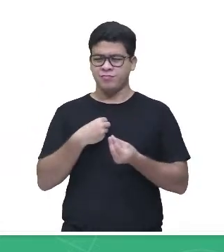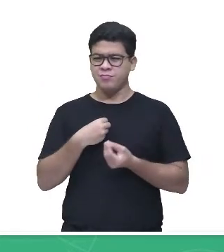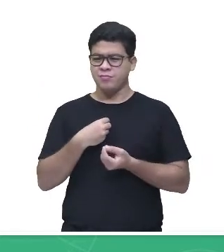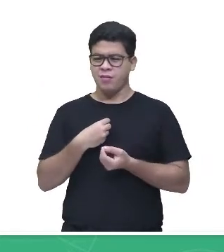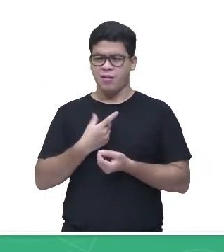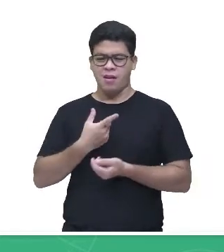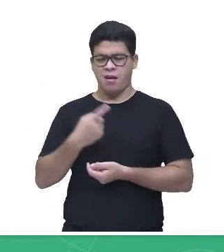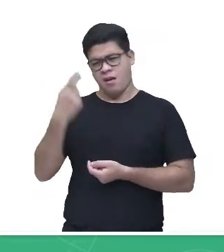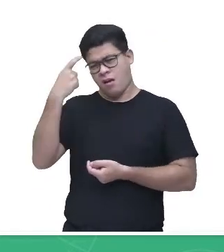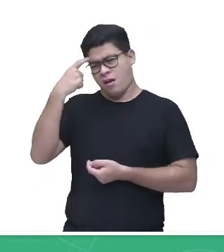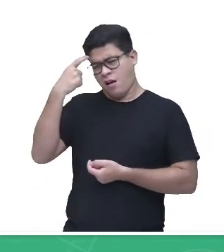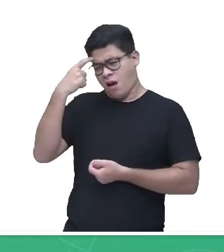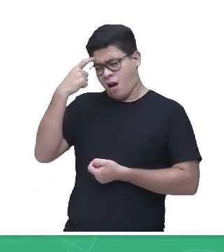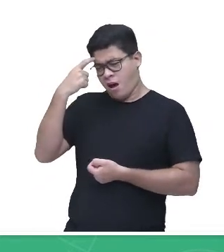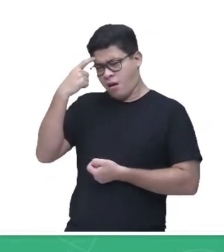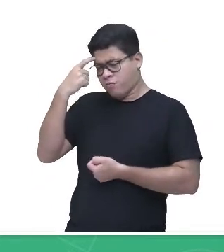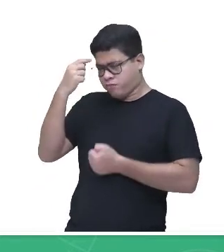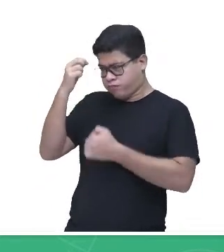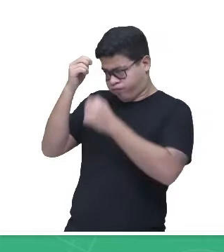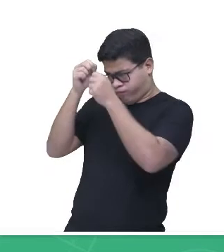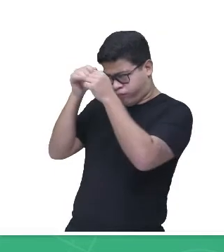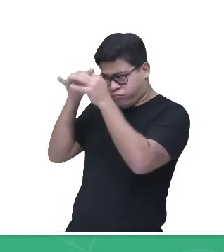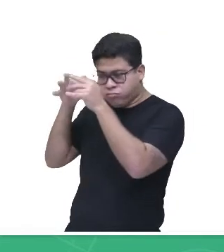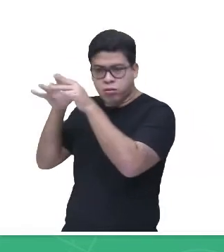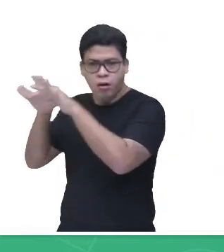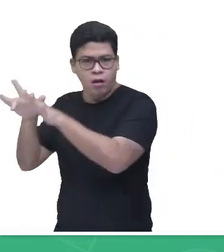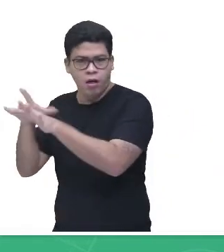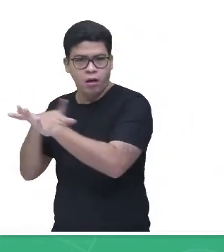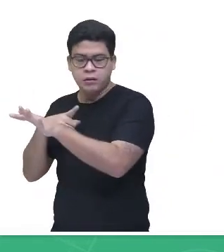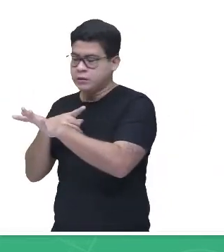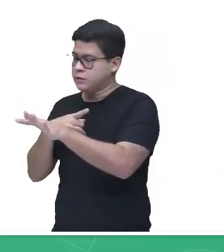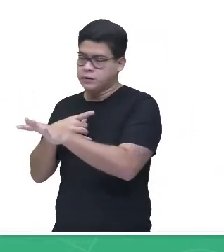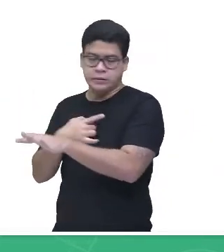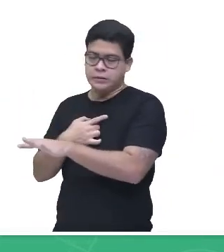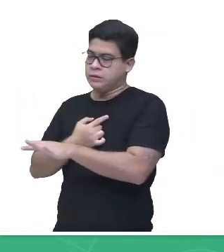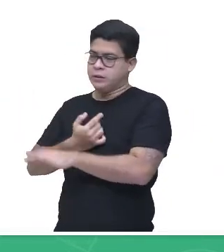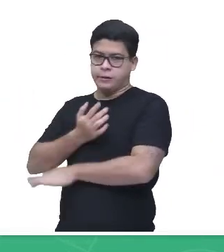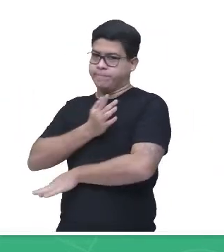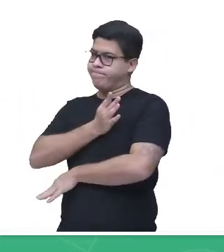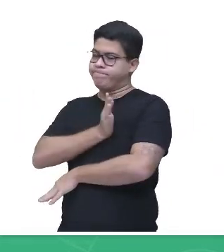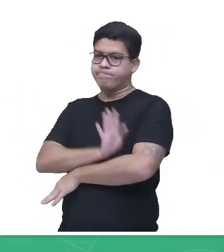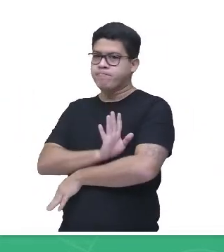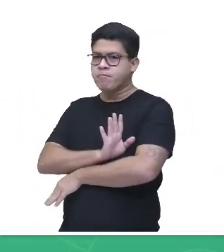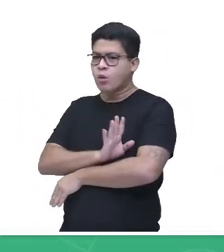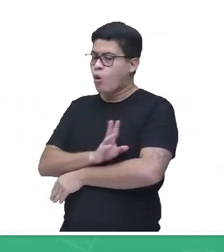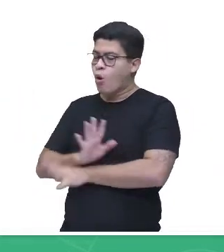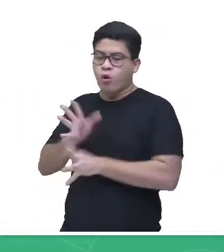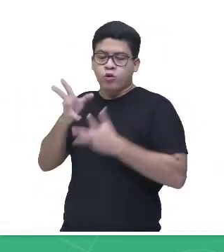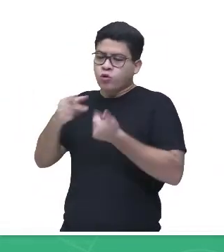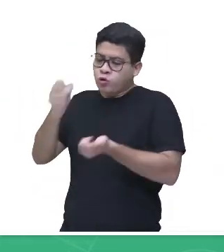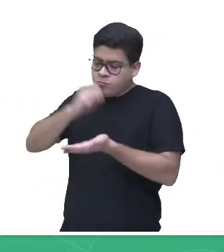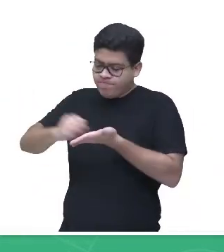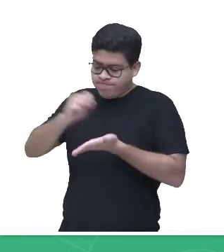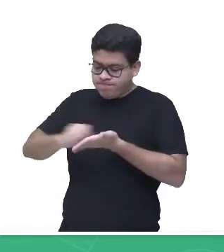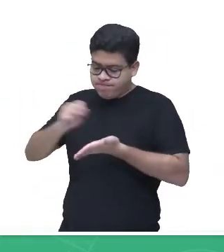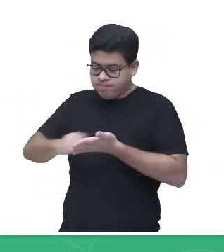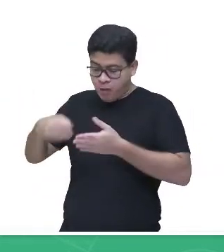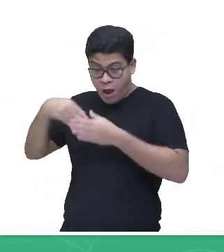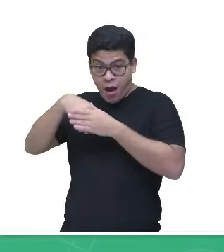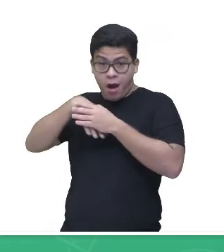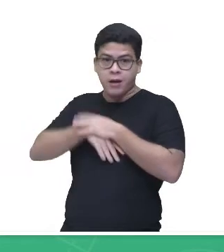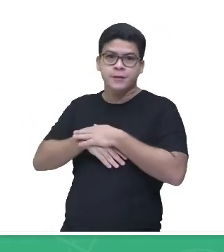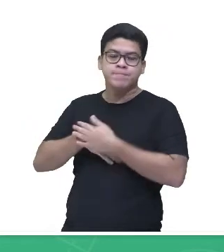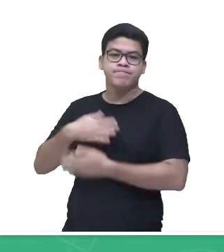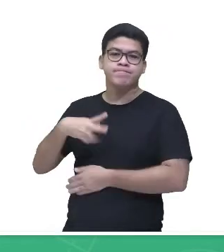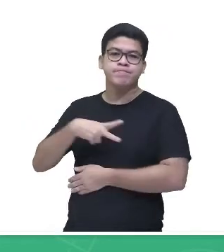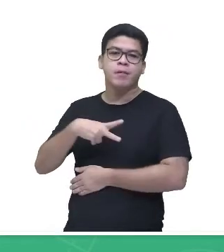as suas ideias divulgadas. E tudo que ele fez, tudo que ele produziu, que ele escreveu, ele tinha um certo receio de divulgar.